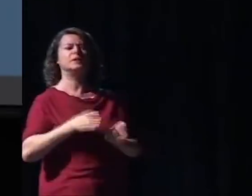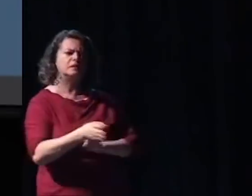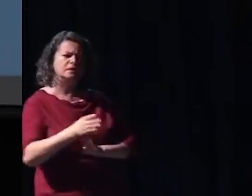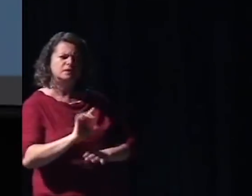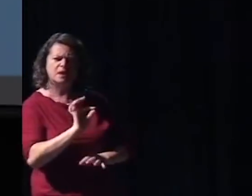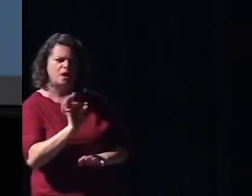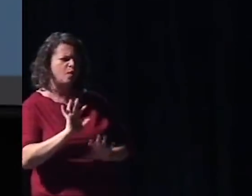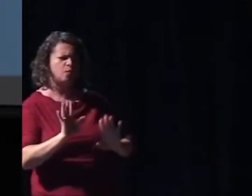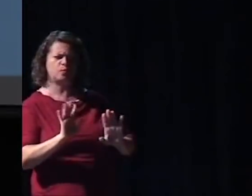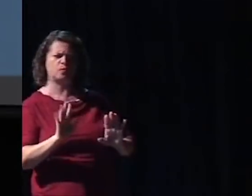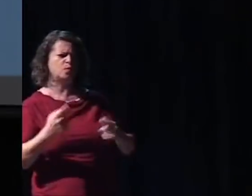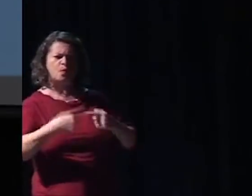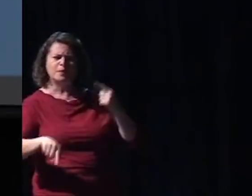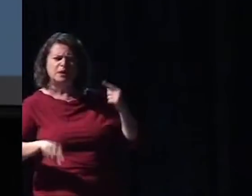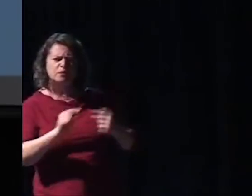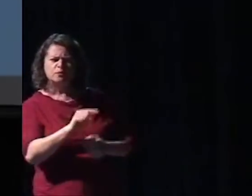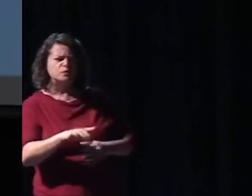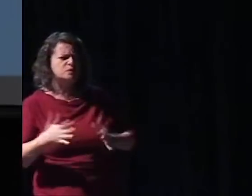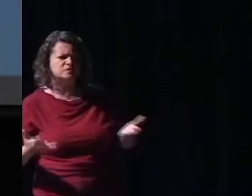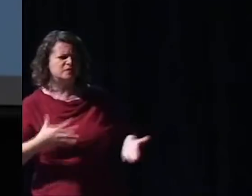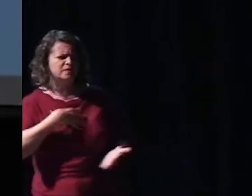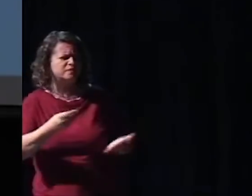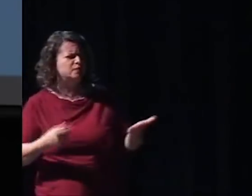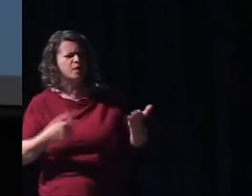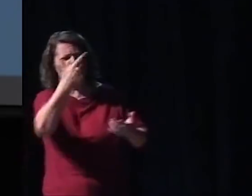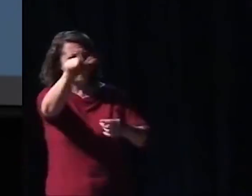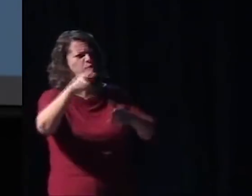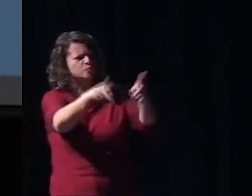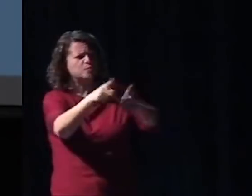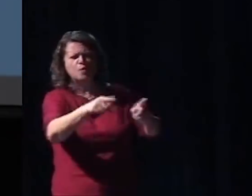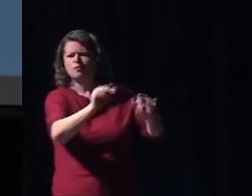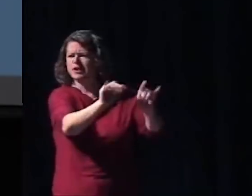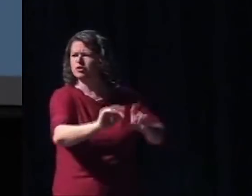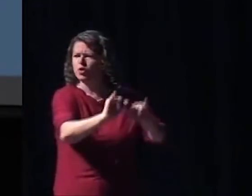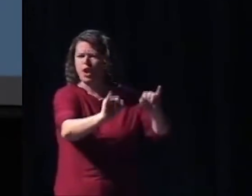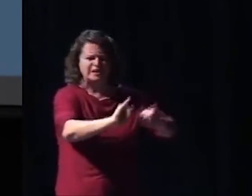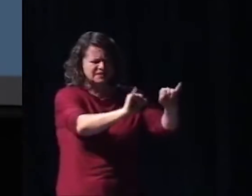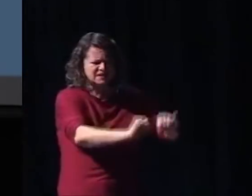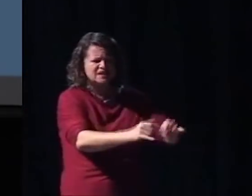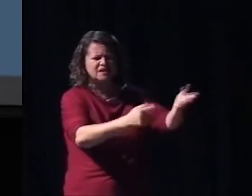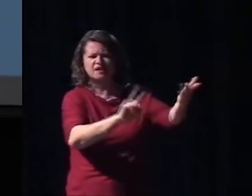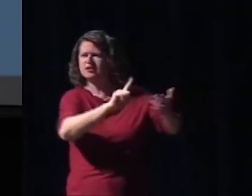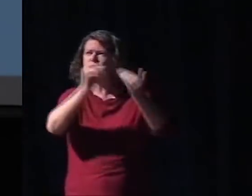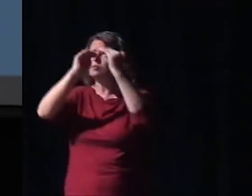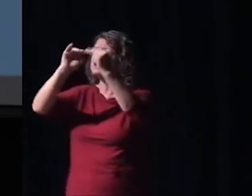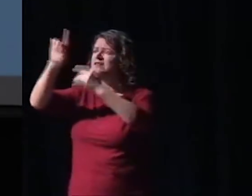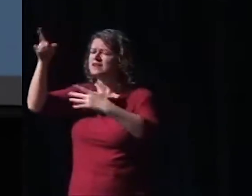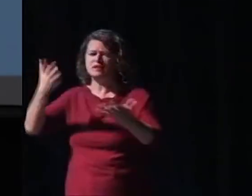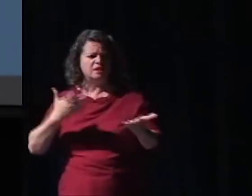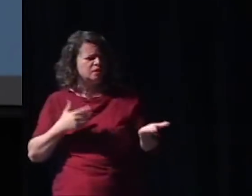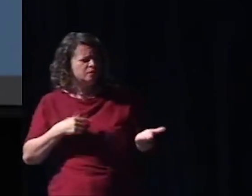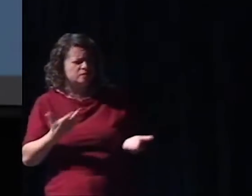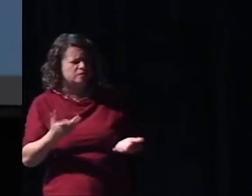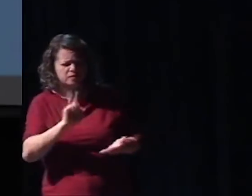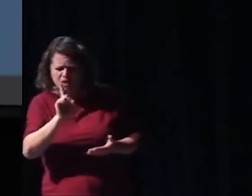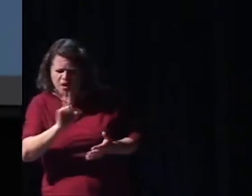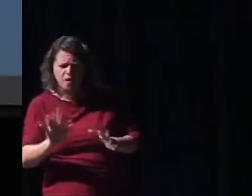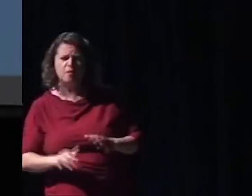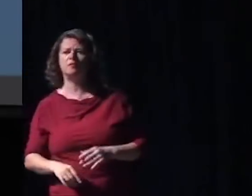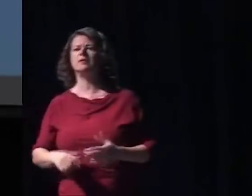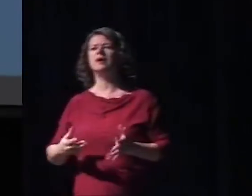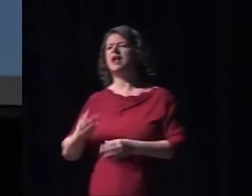afeiçoar por uma mulher que não serve ao teu Deus? A Bíblia diz em Malaquias capítulo 2 que